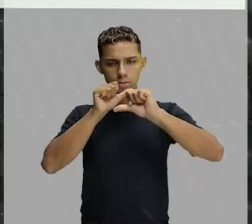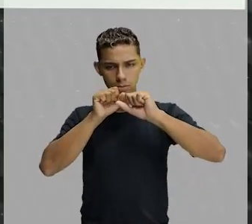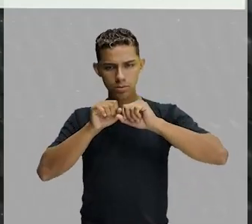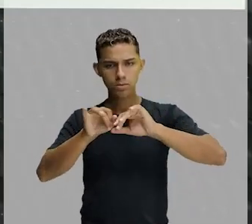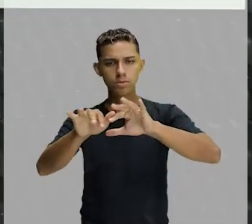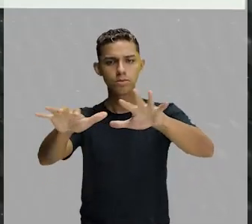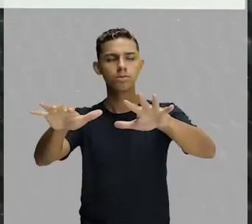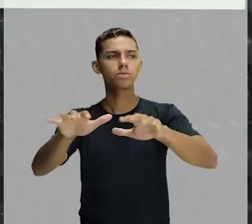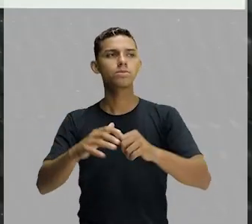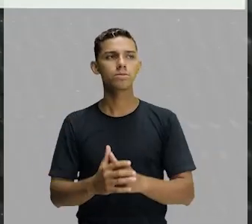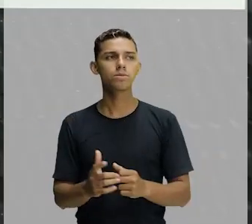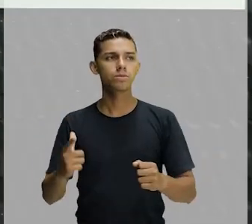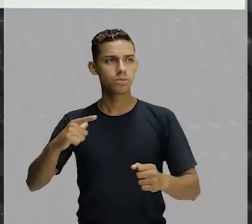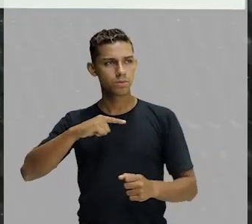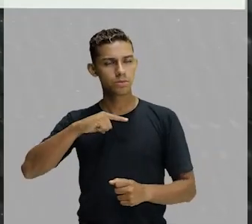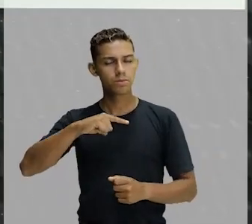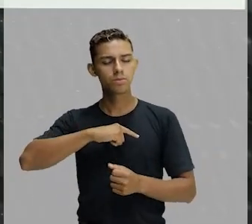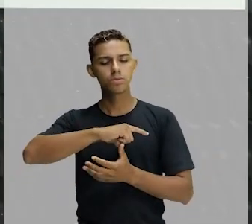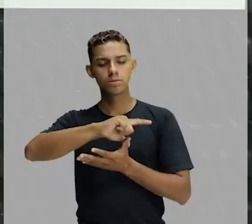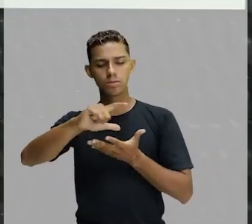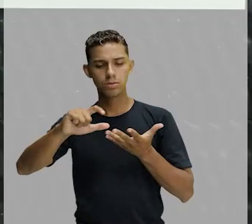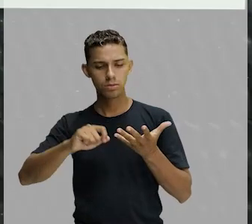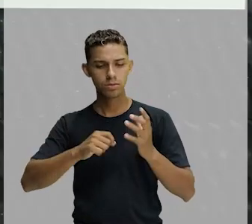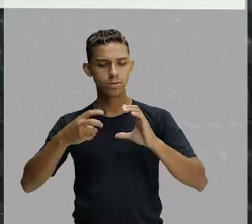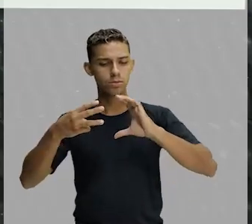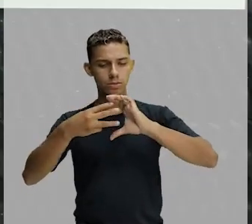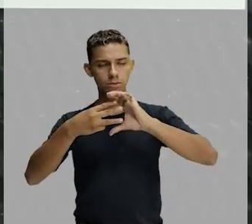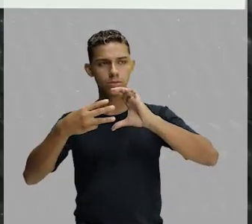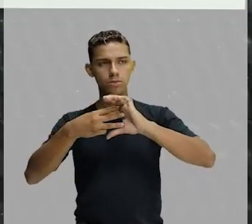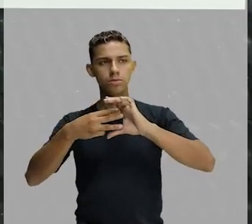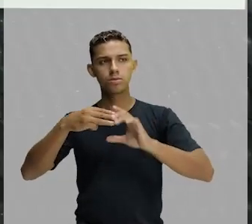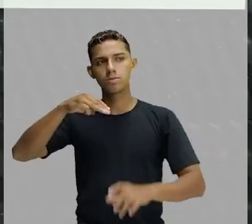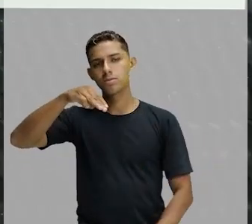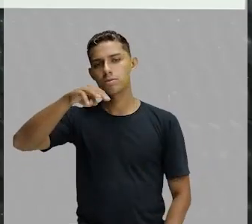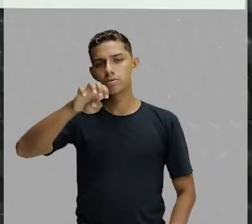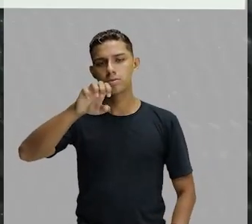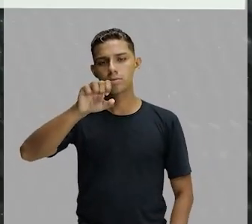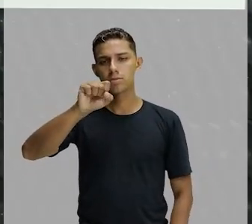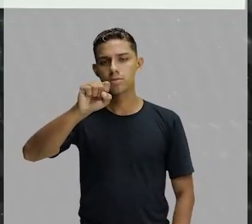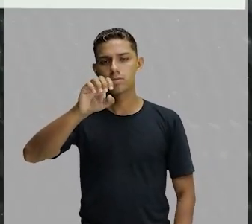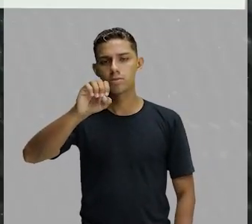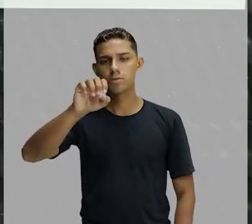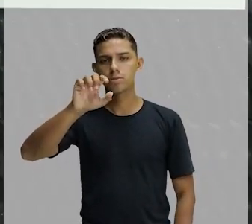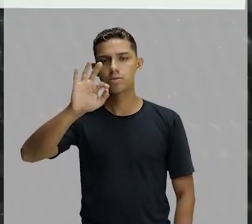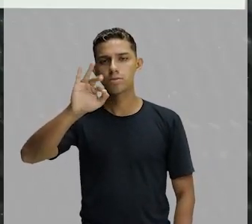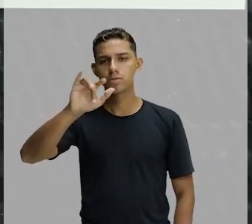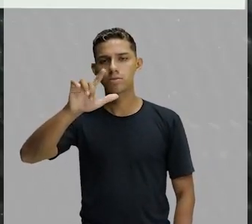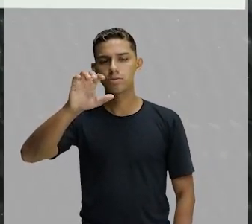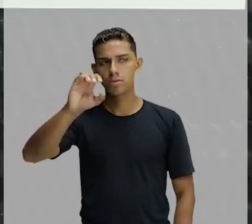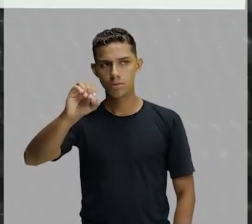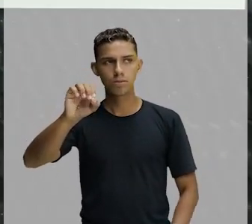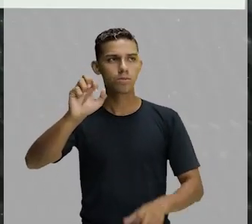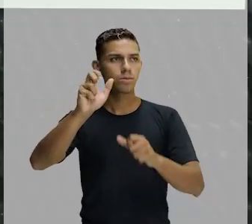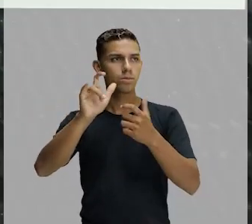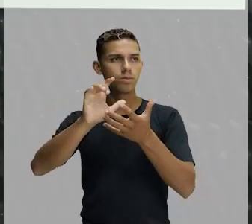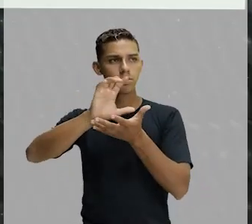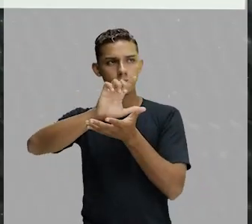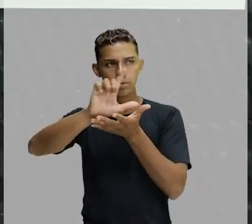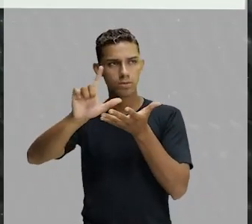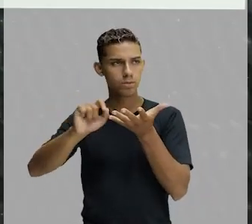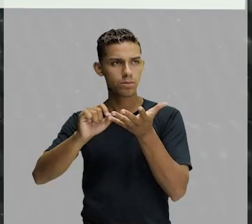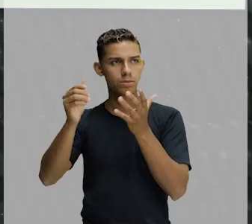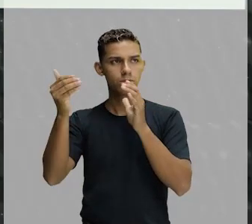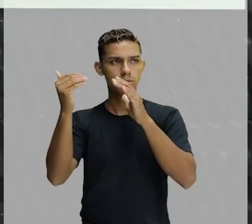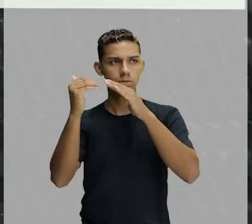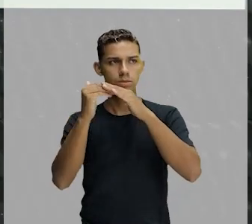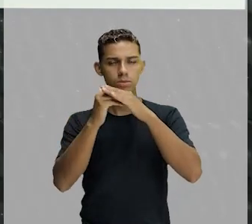células aqui da folha, que ficam no mesófilo, ou seja, que ficam na parte interna da folha, elas vão